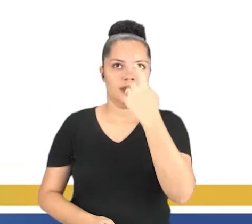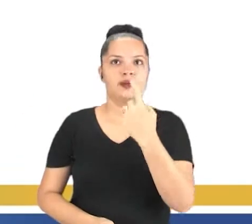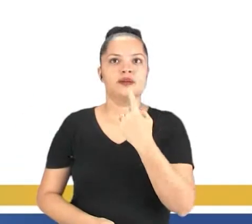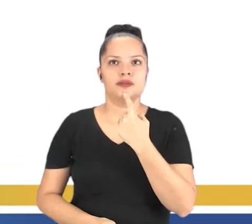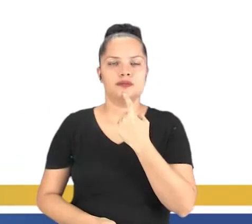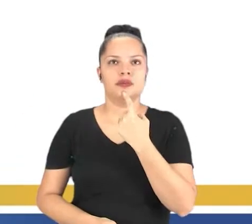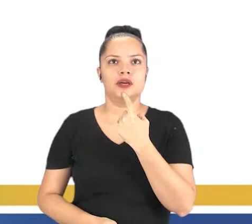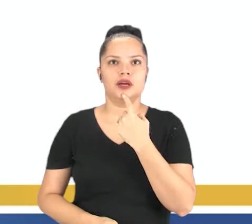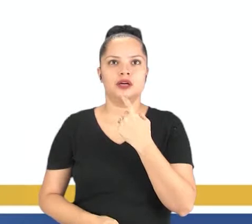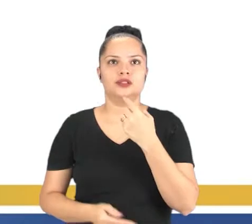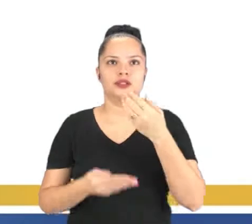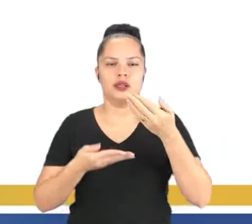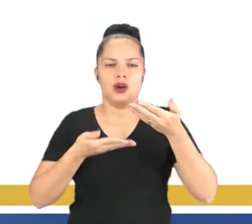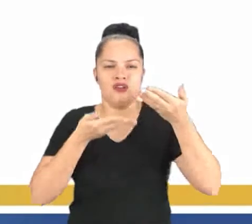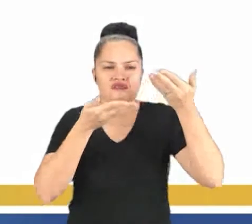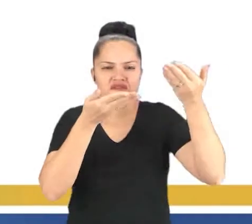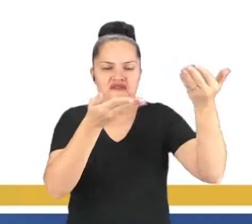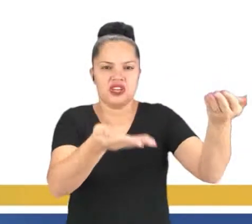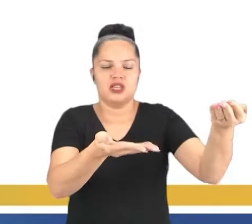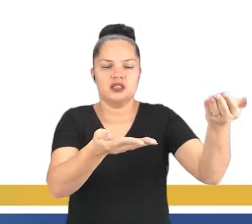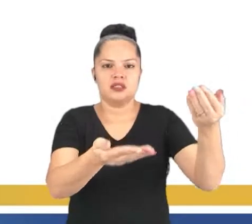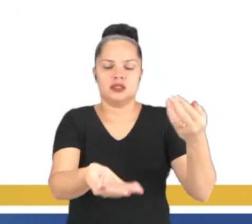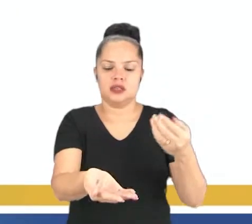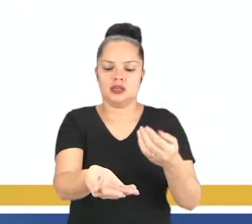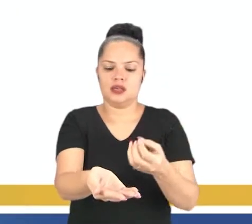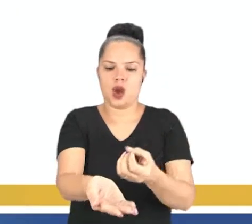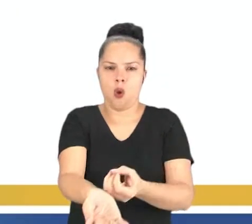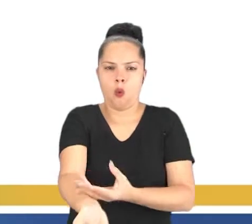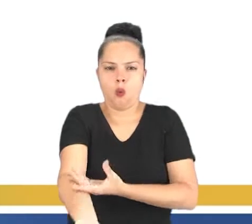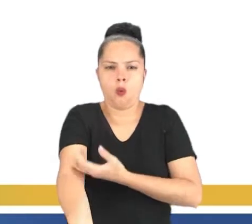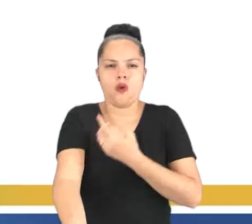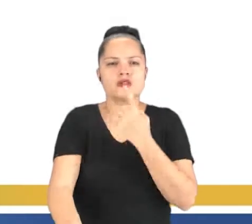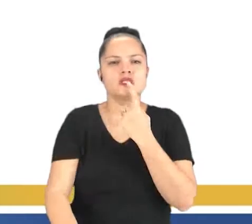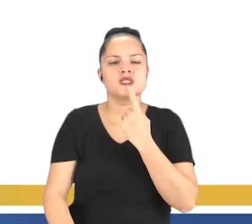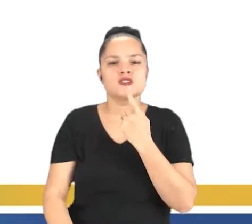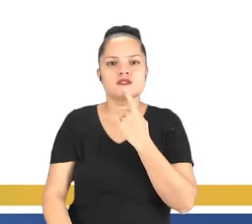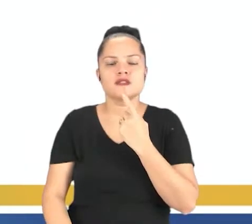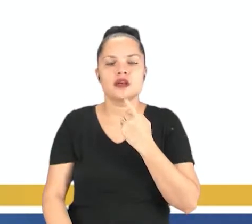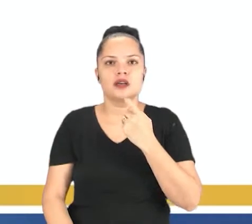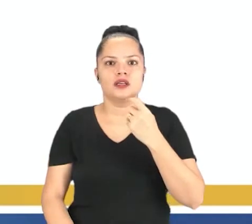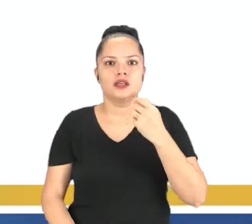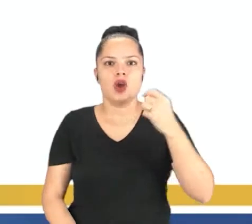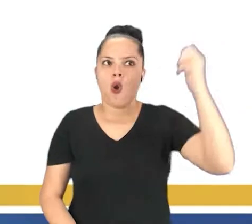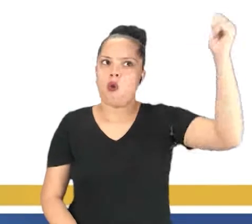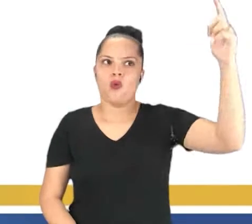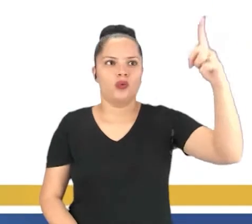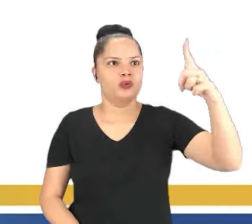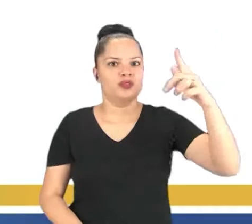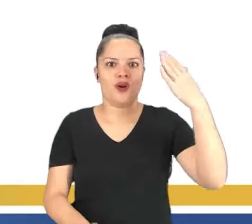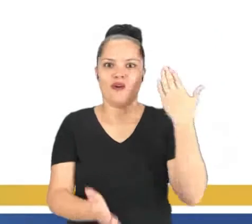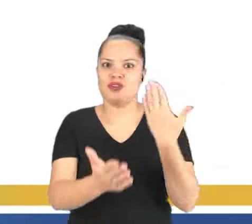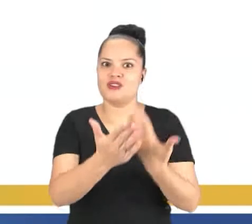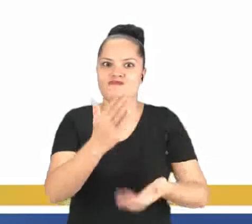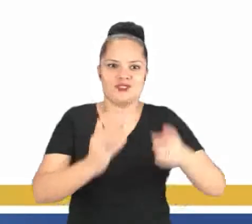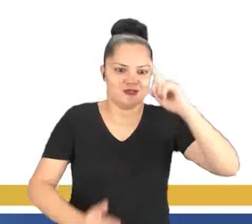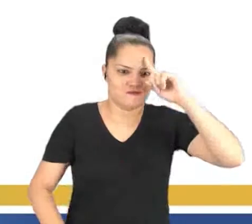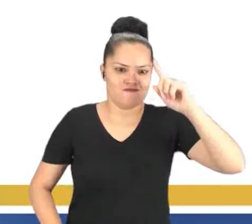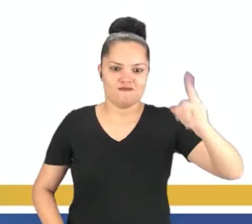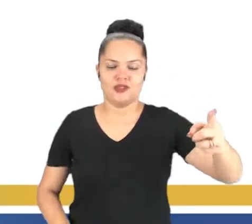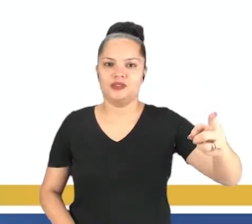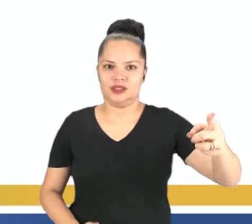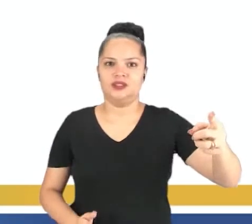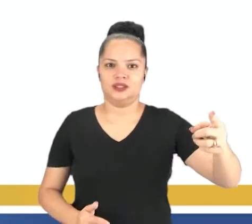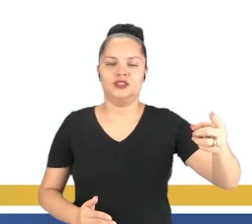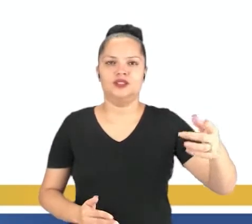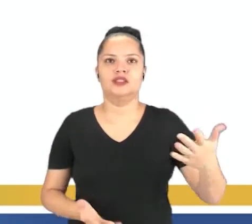apresentavam que sem as oferendas de sangue o sol perderia o seu poder e o mundo chegaria ao fim então para satisfazer o